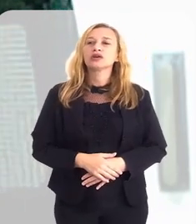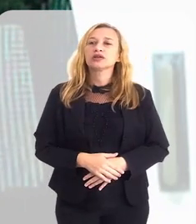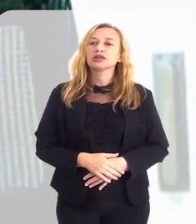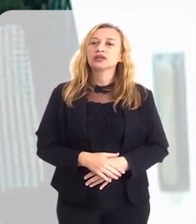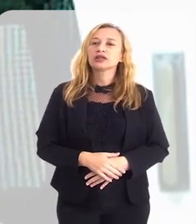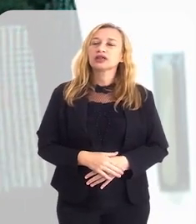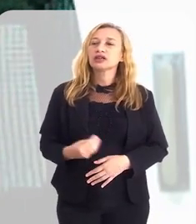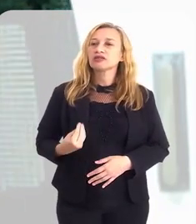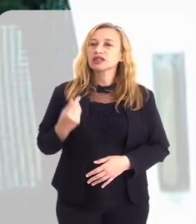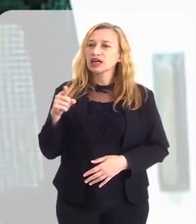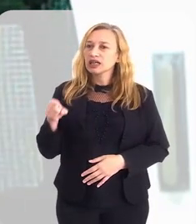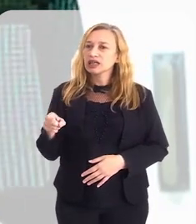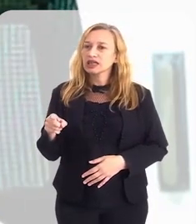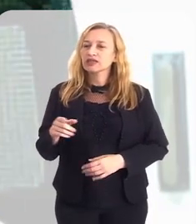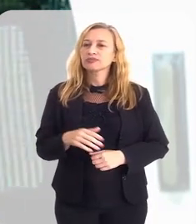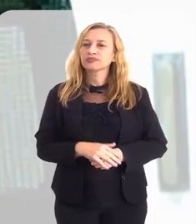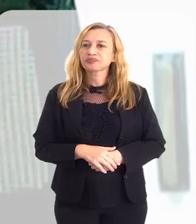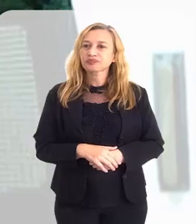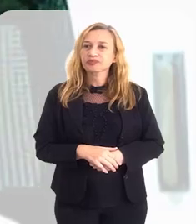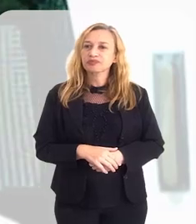isso, é entendimento de quem está ali, né,